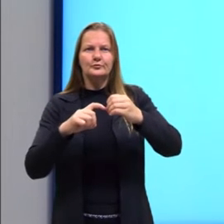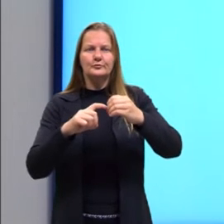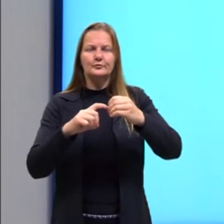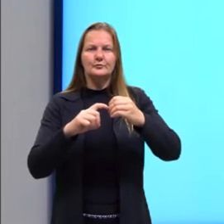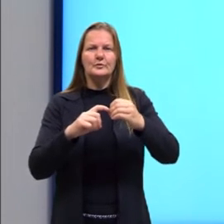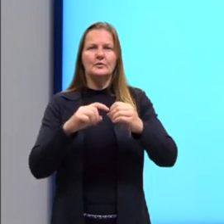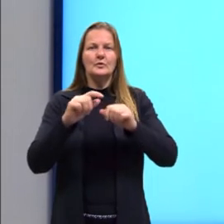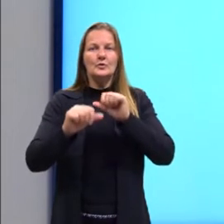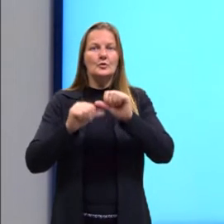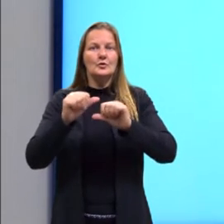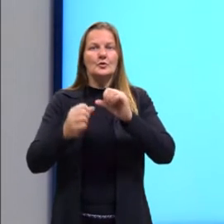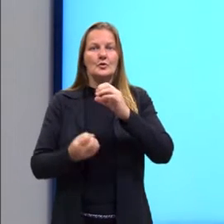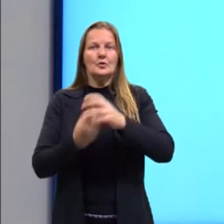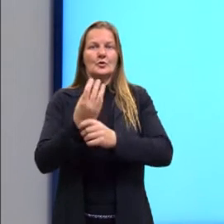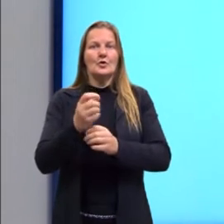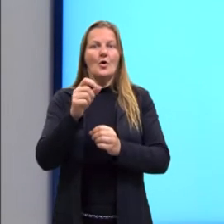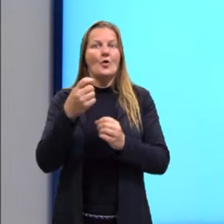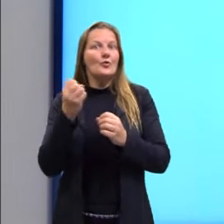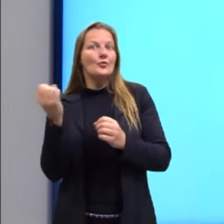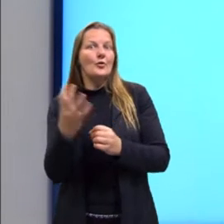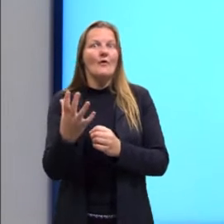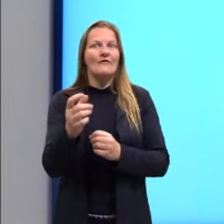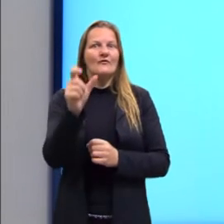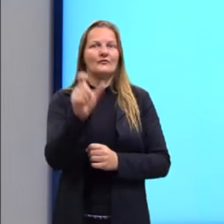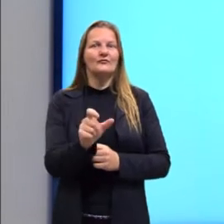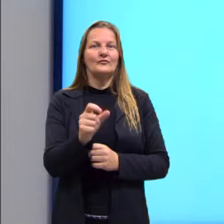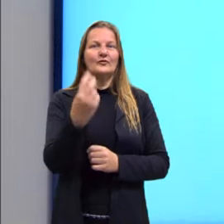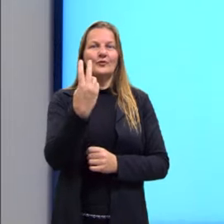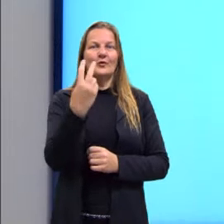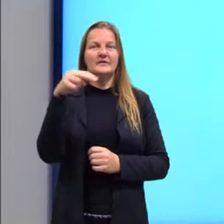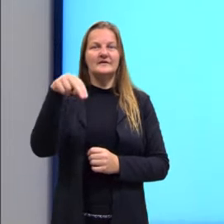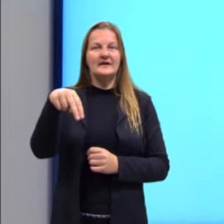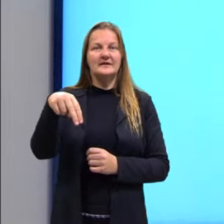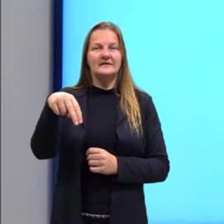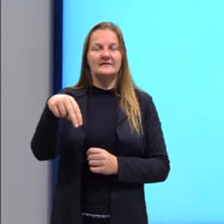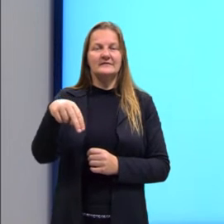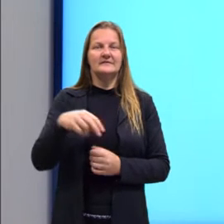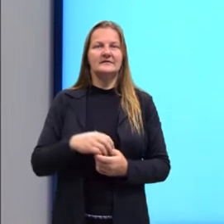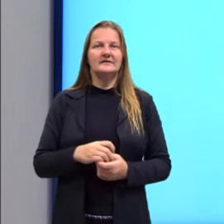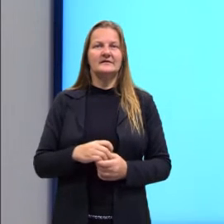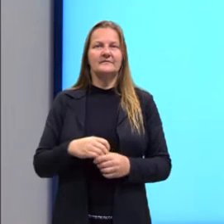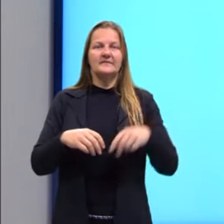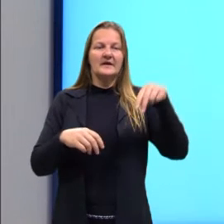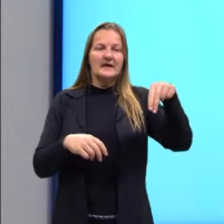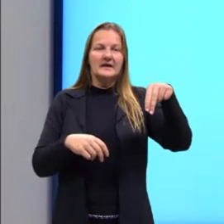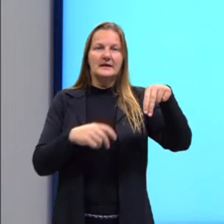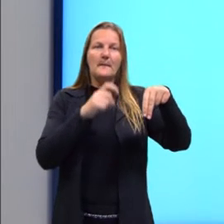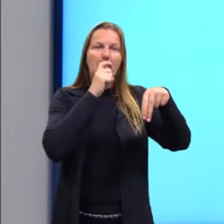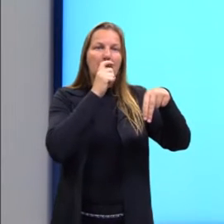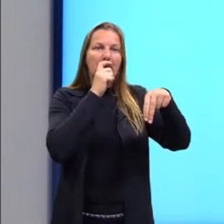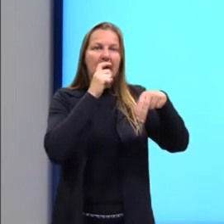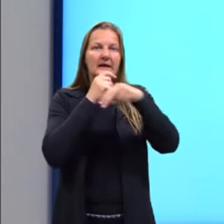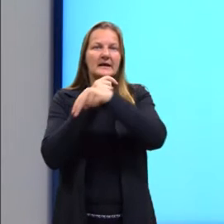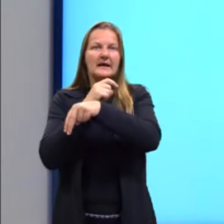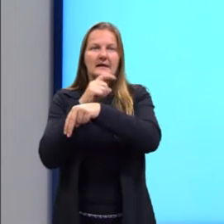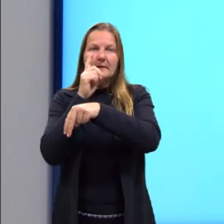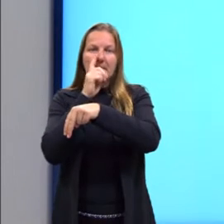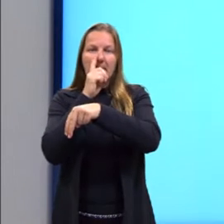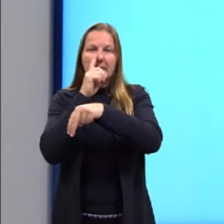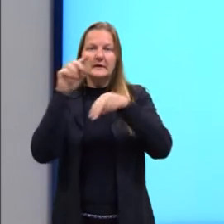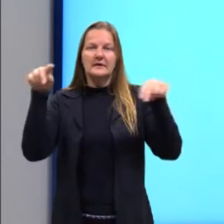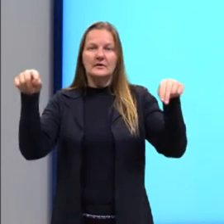e vão geral indivíduo dois em certo então pega o n do pai o n da